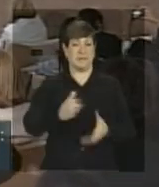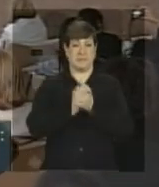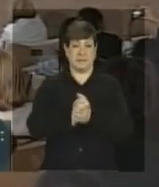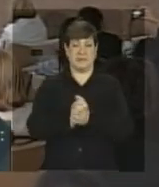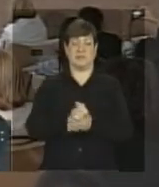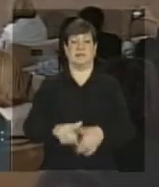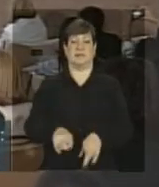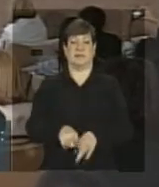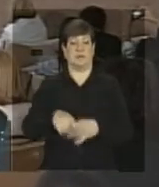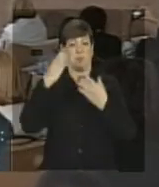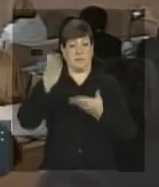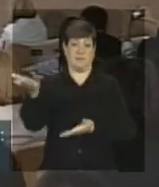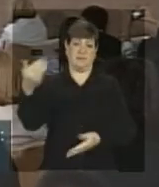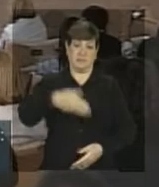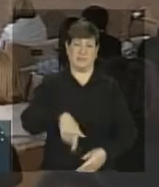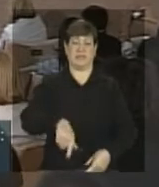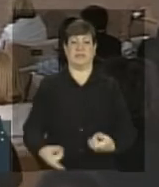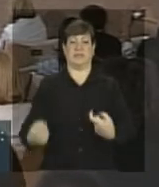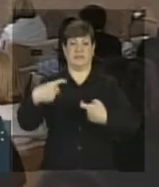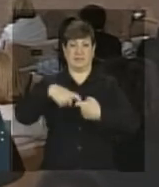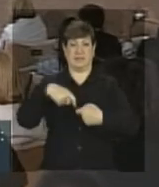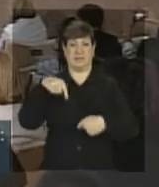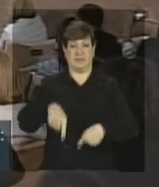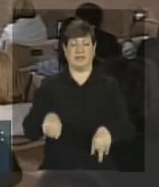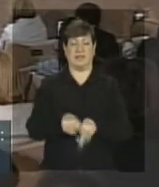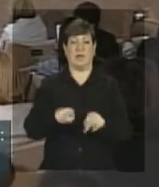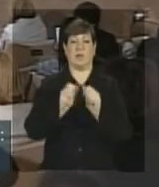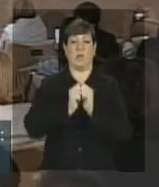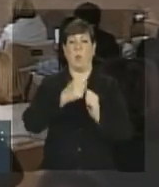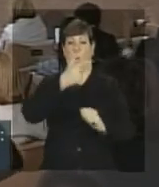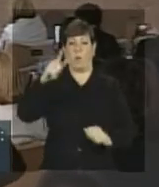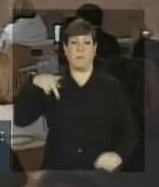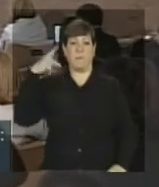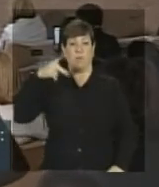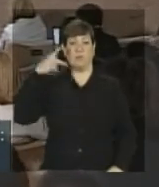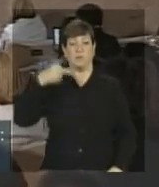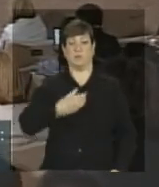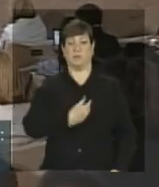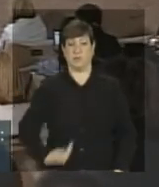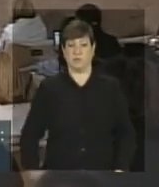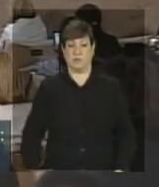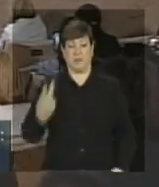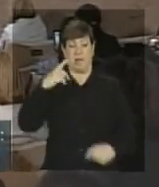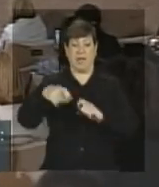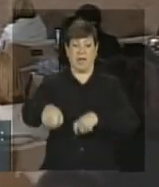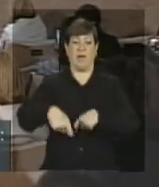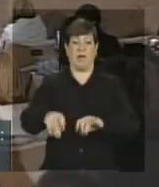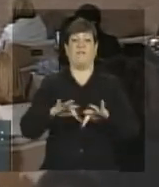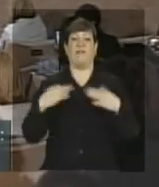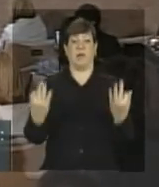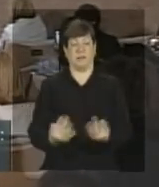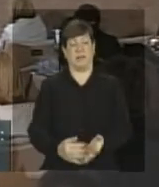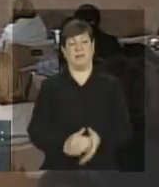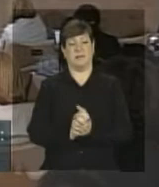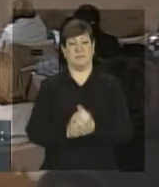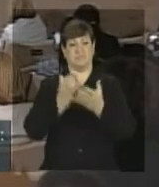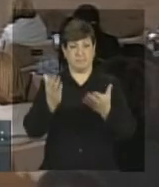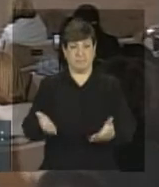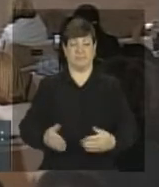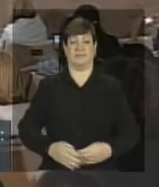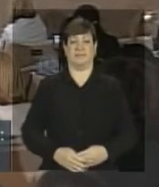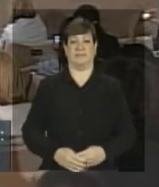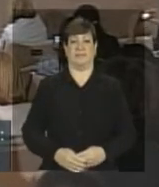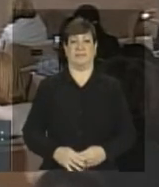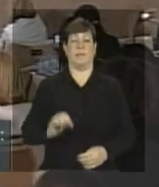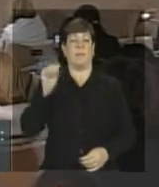sua presença e a parceria nessa e em outras políticas públicas para a agricultura familiar e